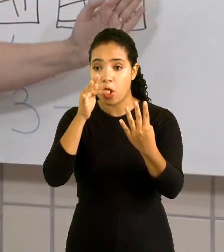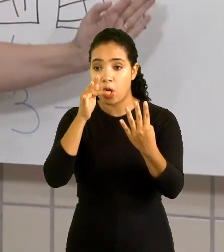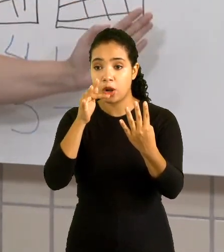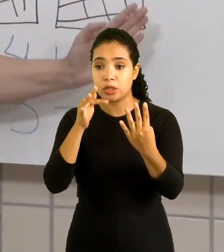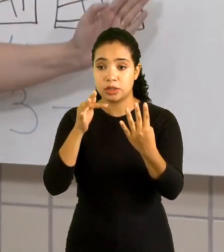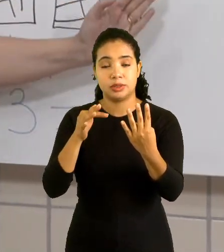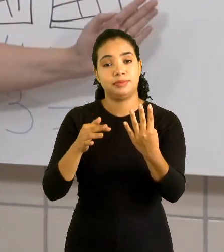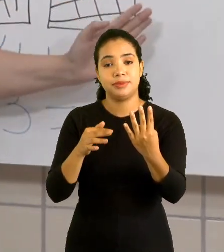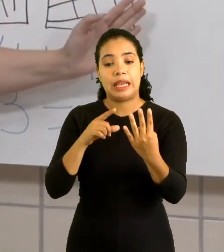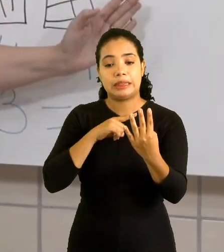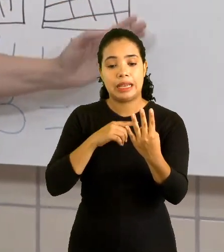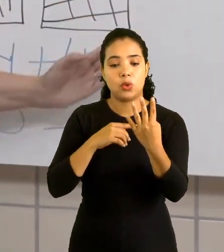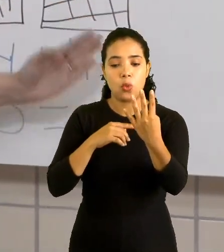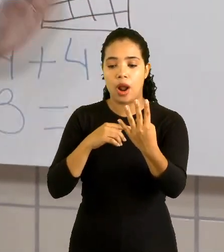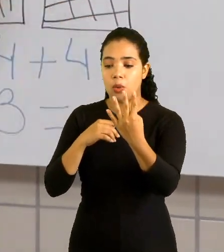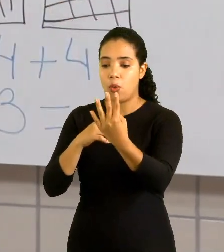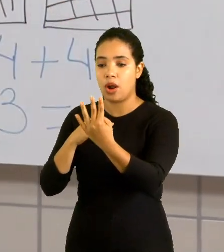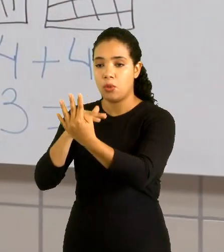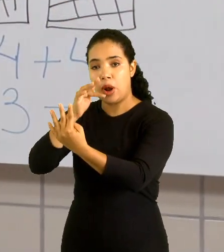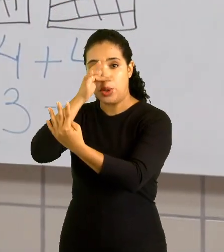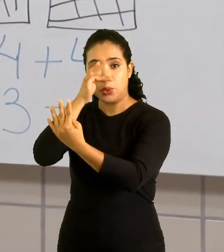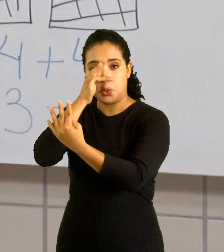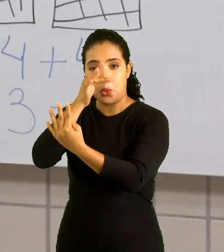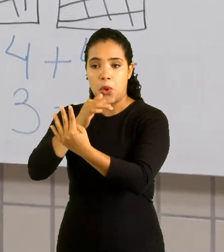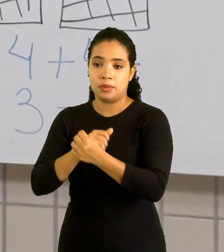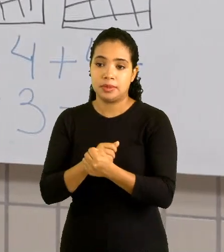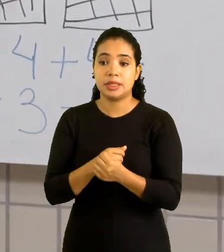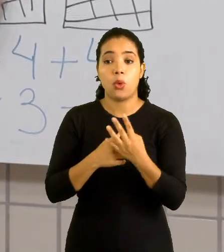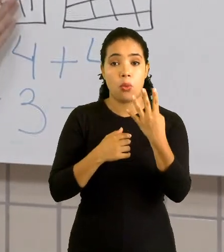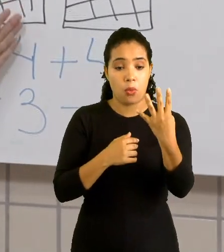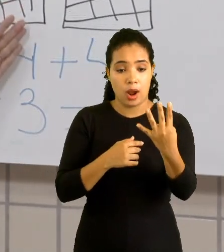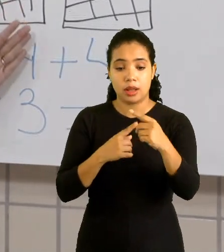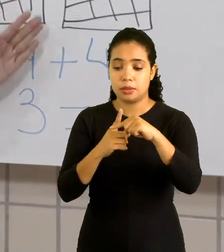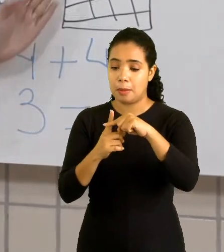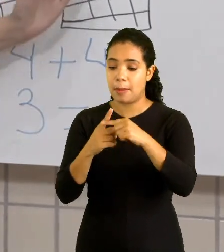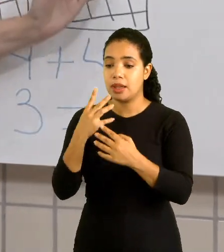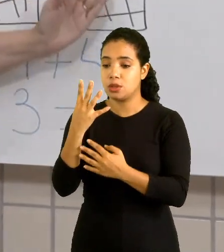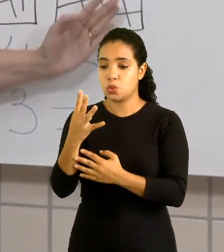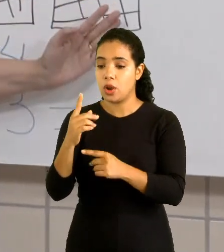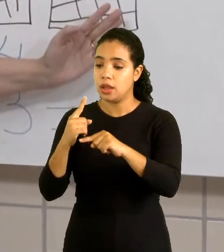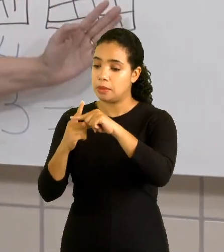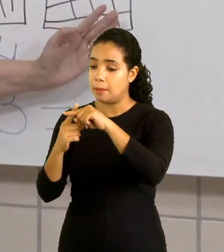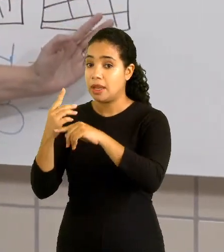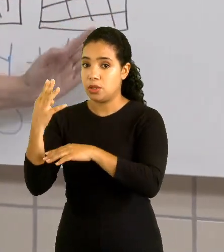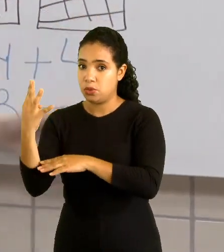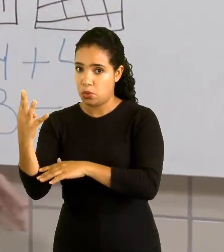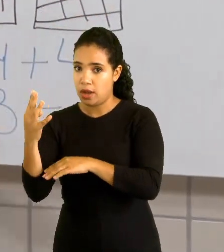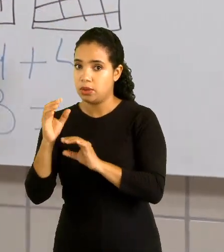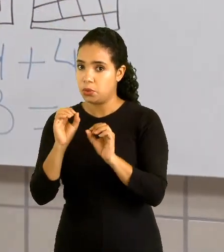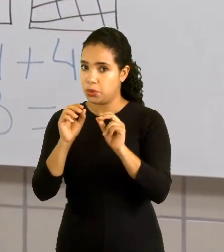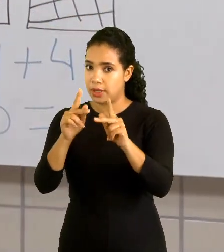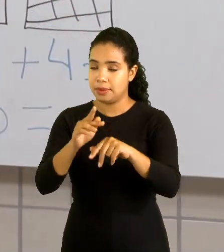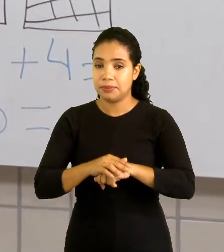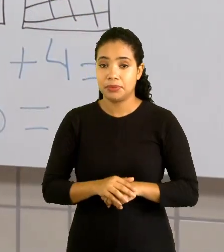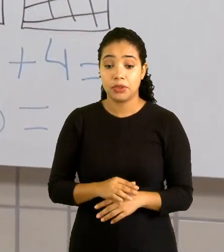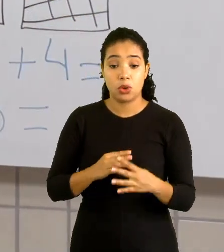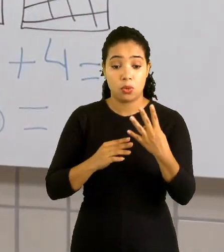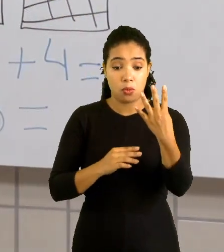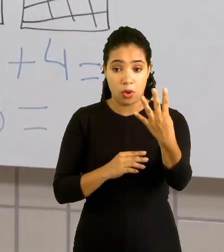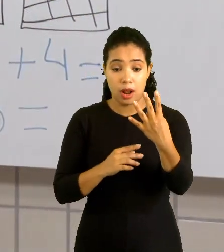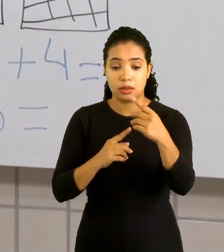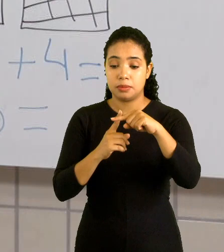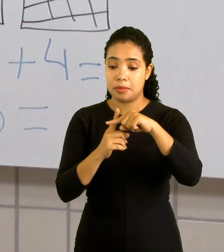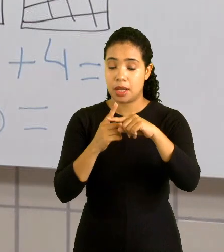vaso também tem 4 flores. Então é 4 mais 4 mais 4, ok? 4